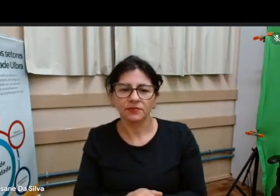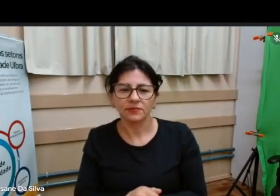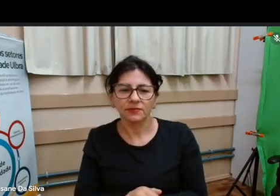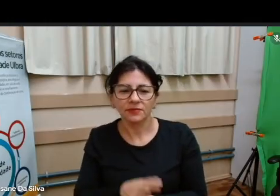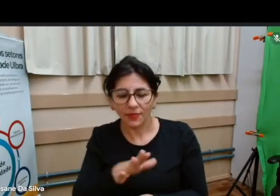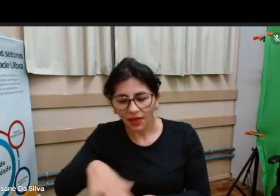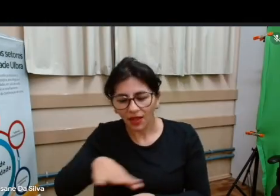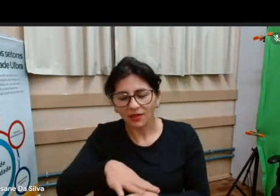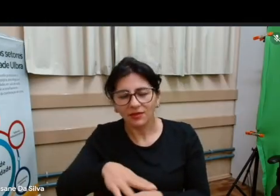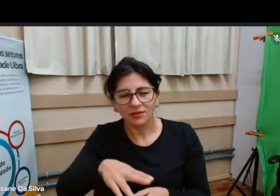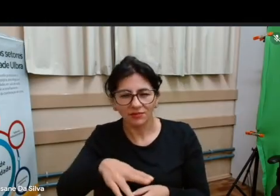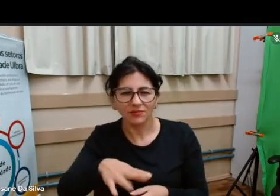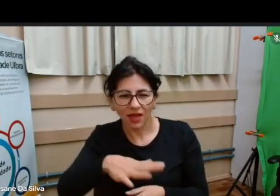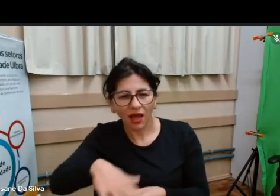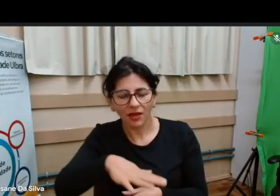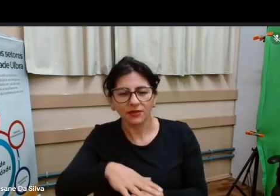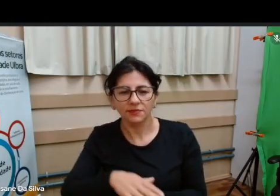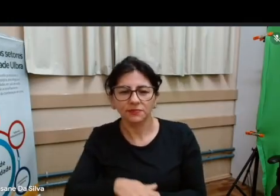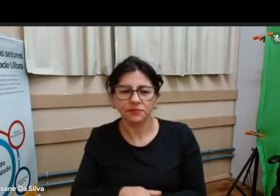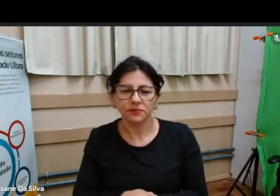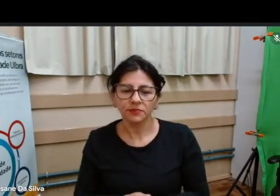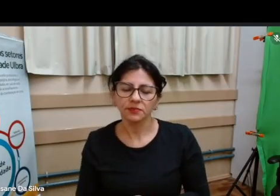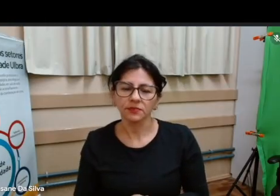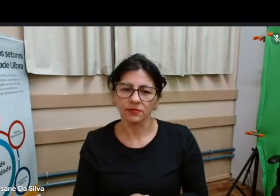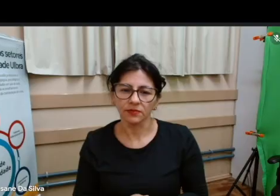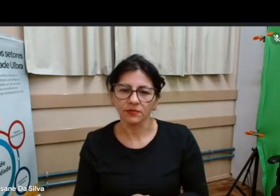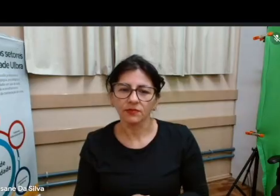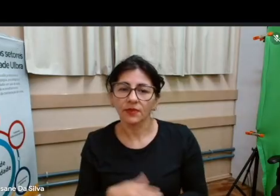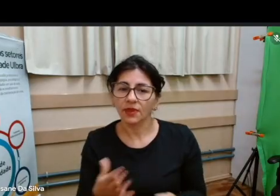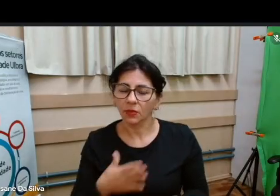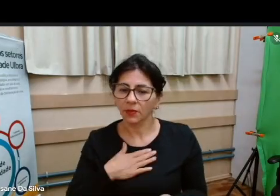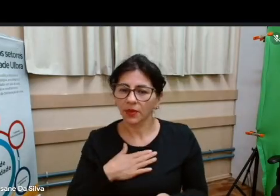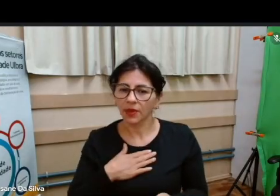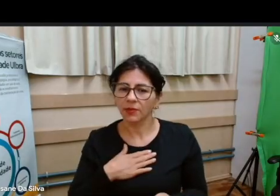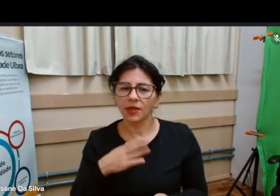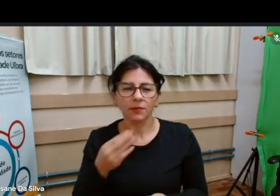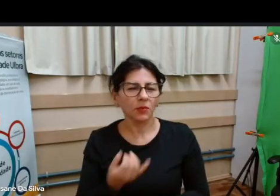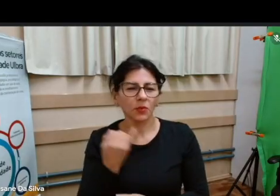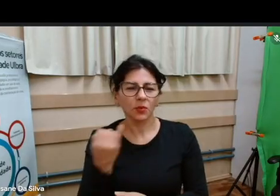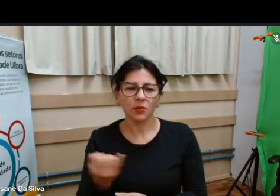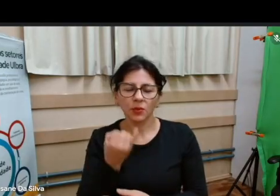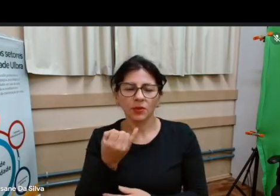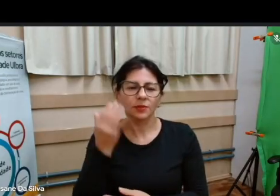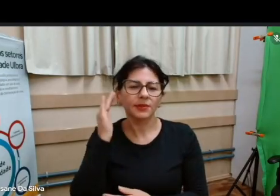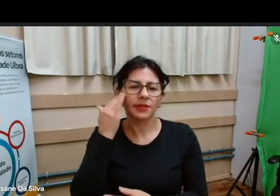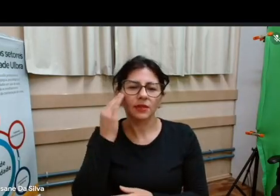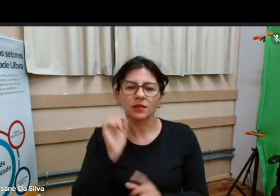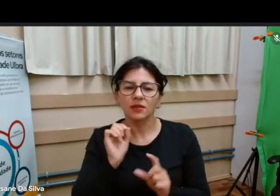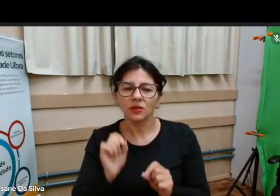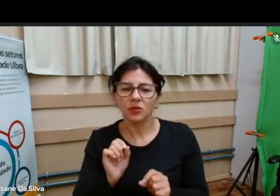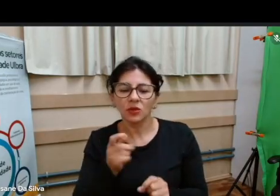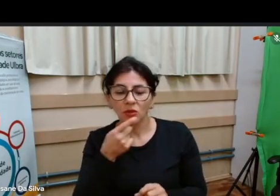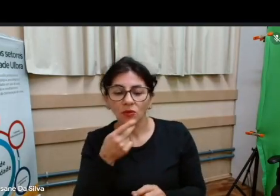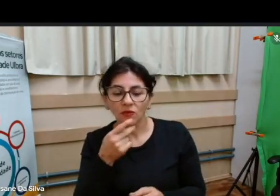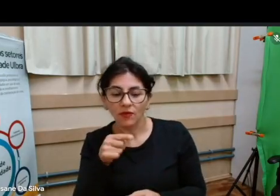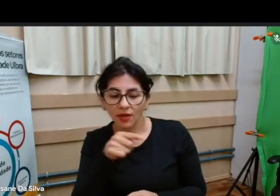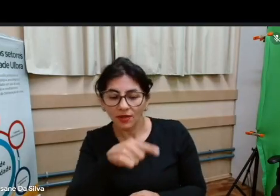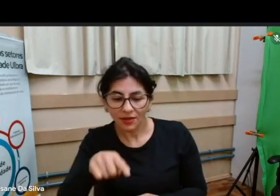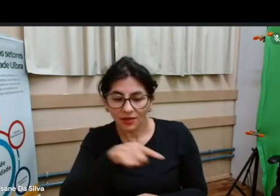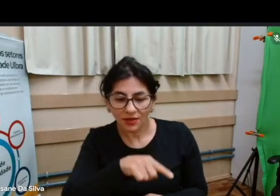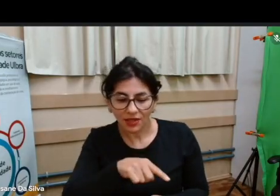universos então Eh para mim foi muito importante entender o que eu chamo desse processo de